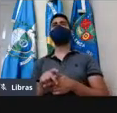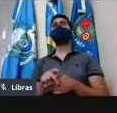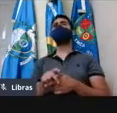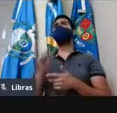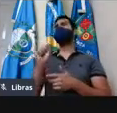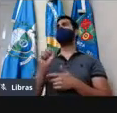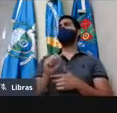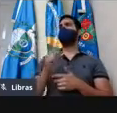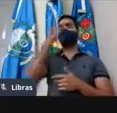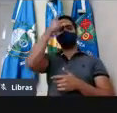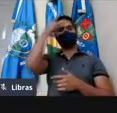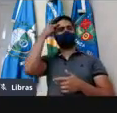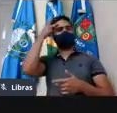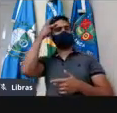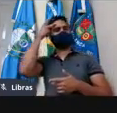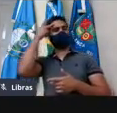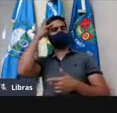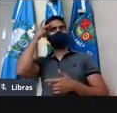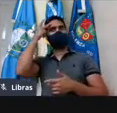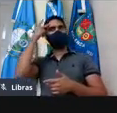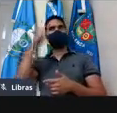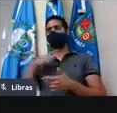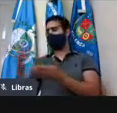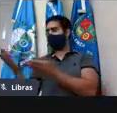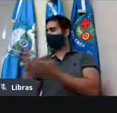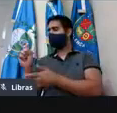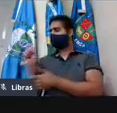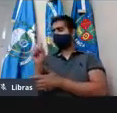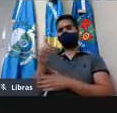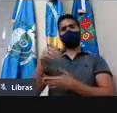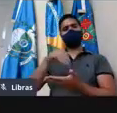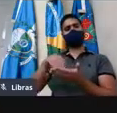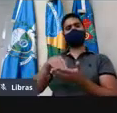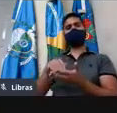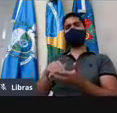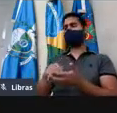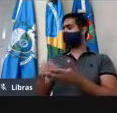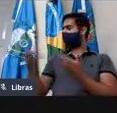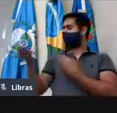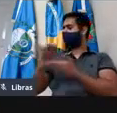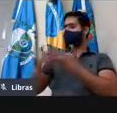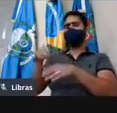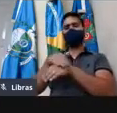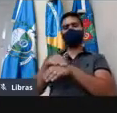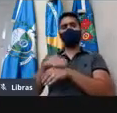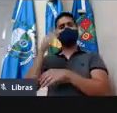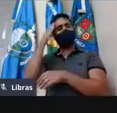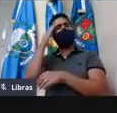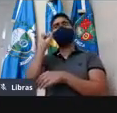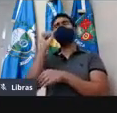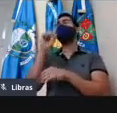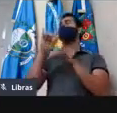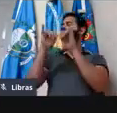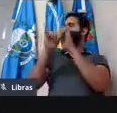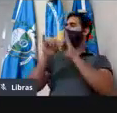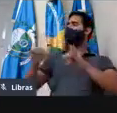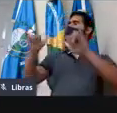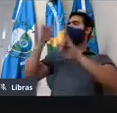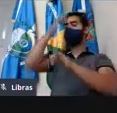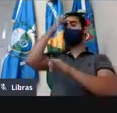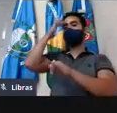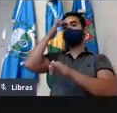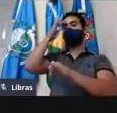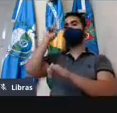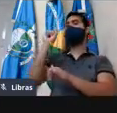papel do executivo é o Tiago, como secretário, vir aqui, bater um papo com o legislativo para poder informar as pessoas. Quais